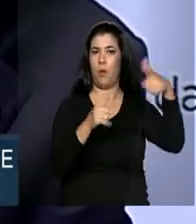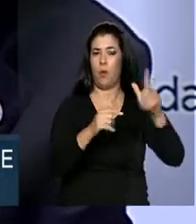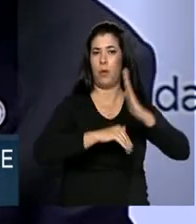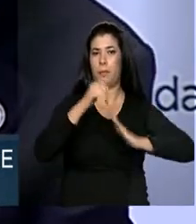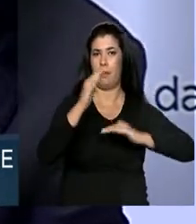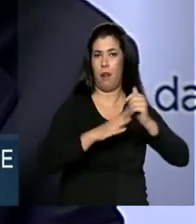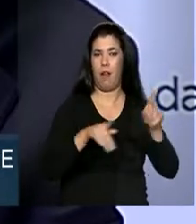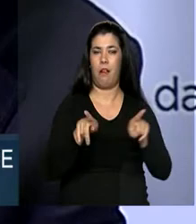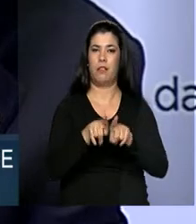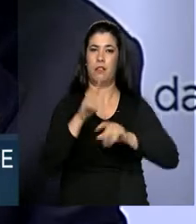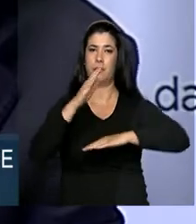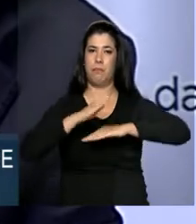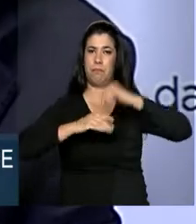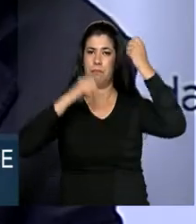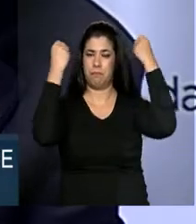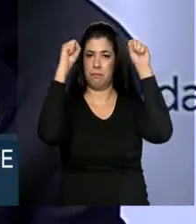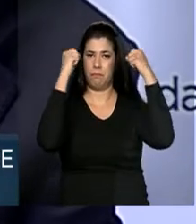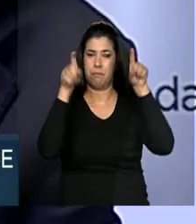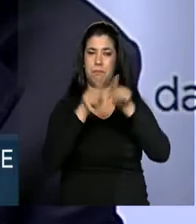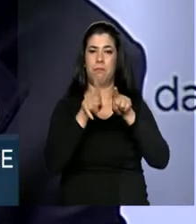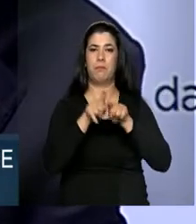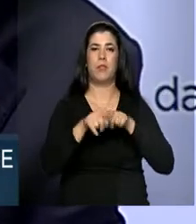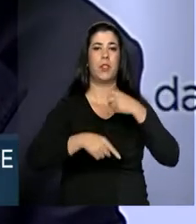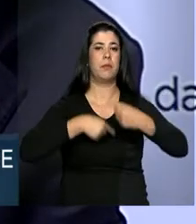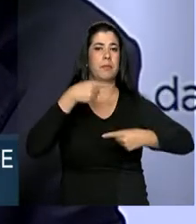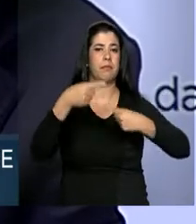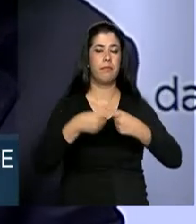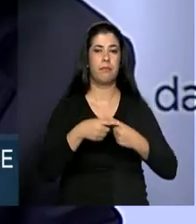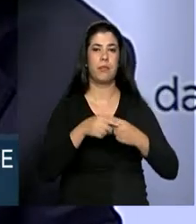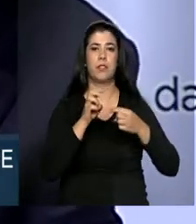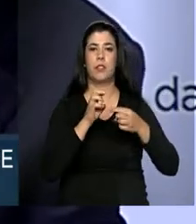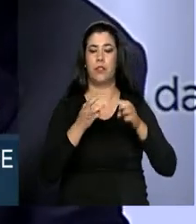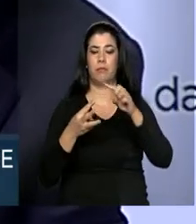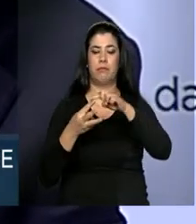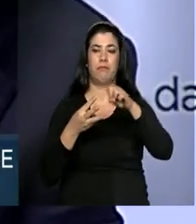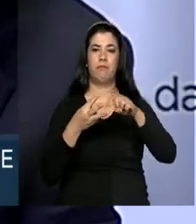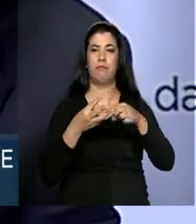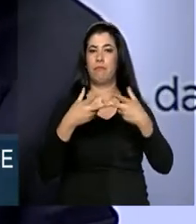mesmo tempo, desenvolver atividades físicas tem um impacto adicional. Então,